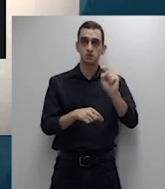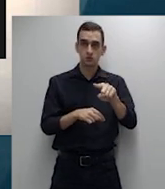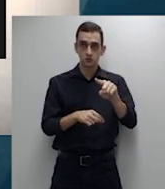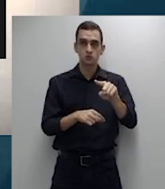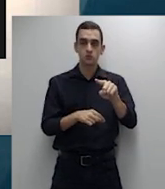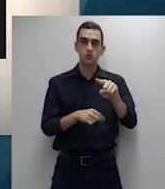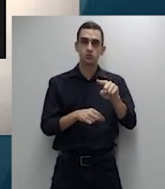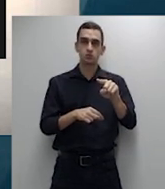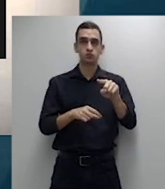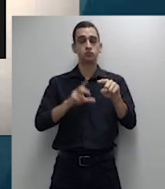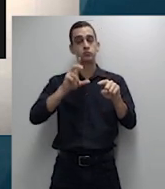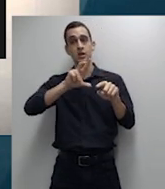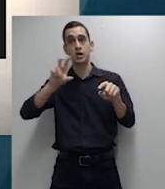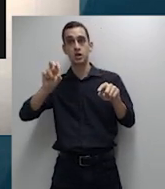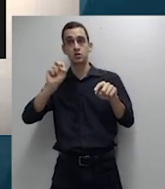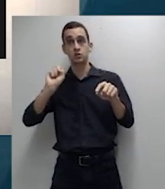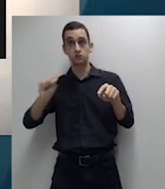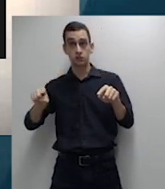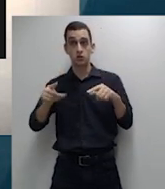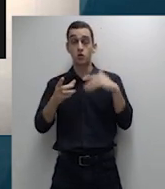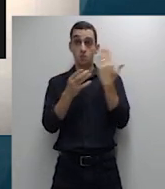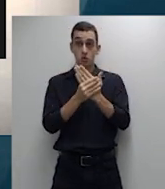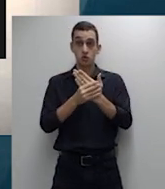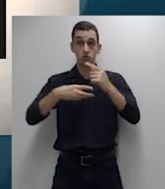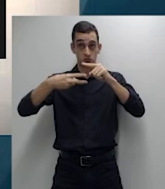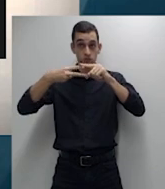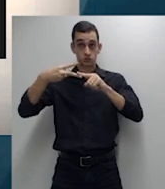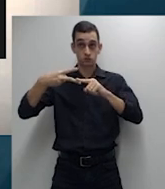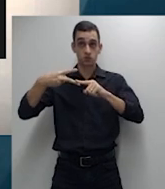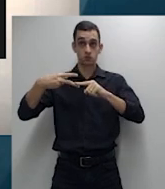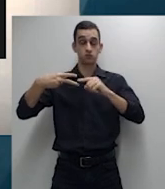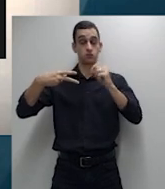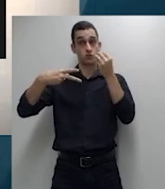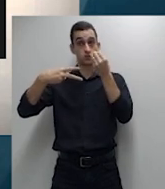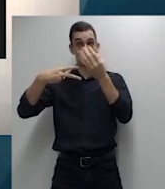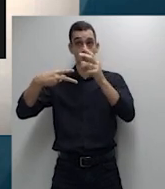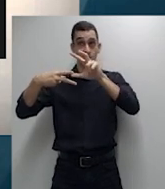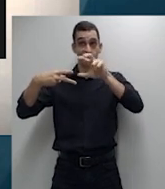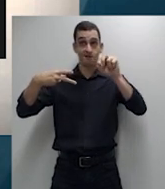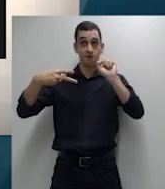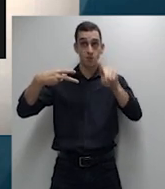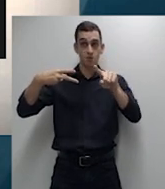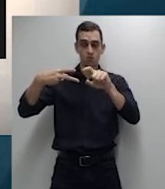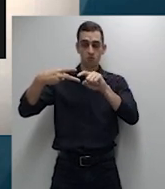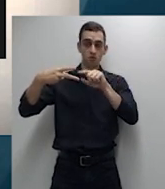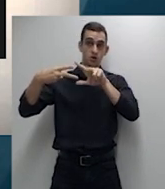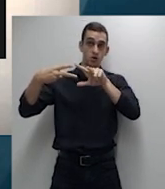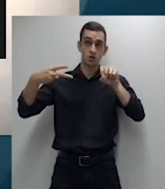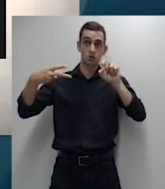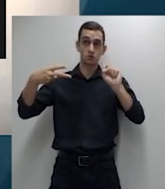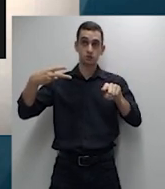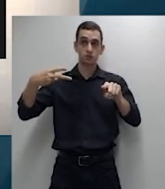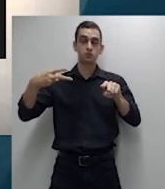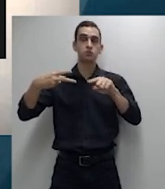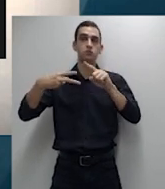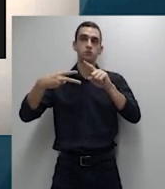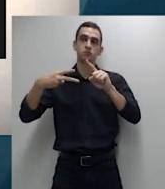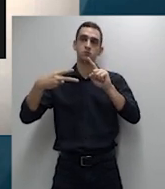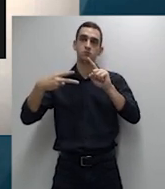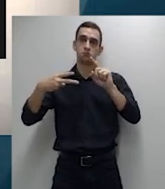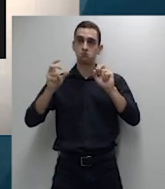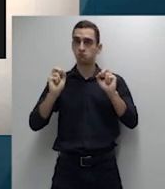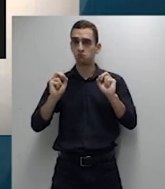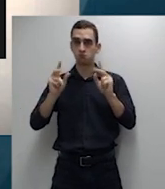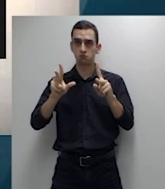cabelo viu o cada processo que são duas e vencido Nesta parte o ministro relator Luis Regina